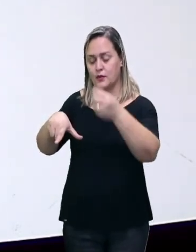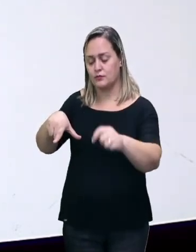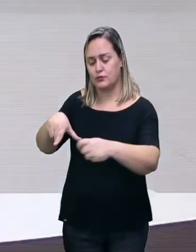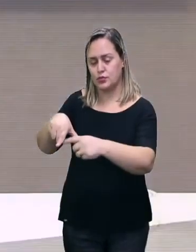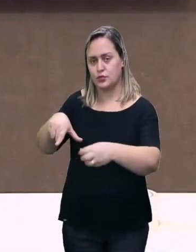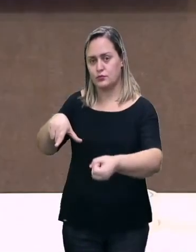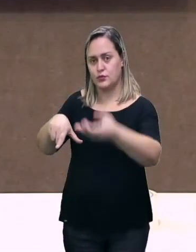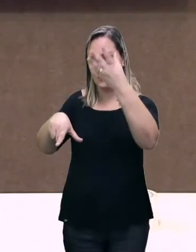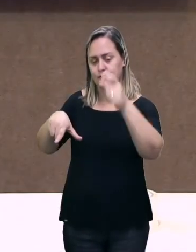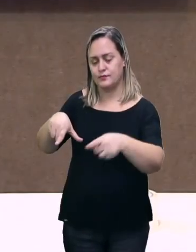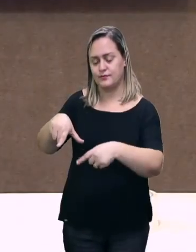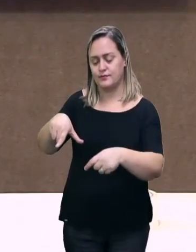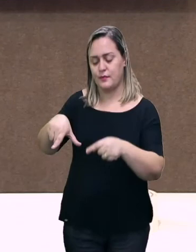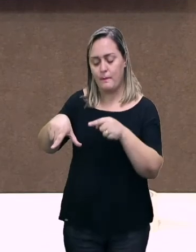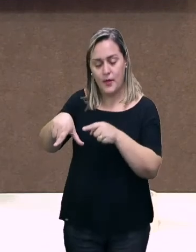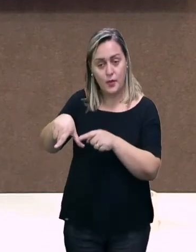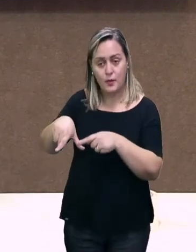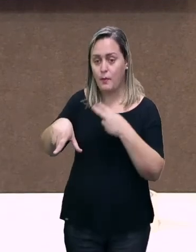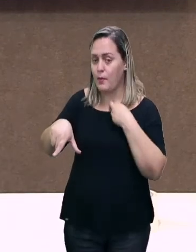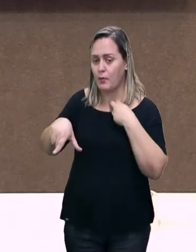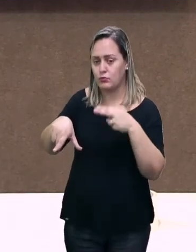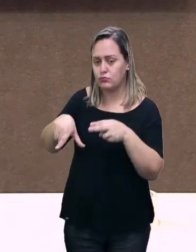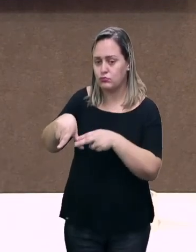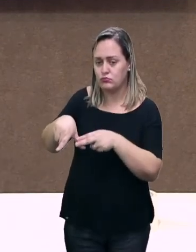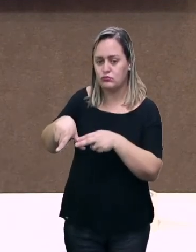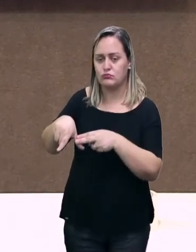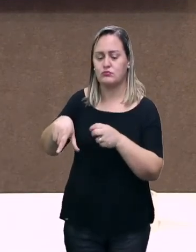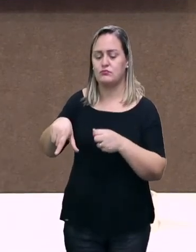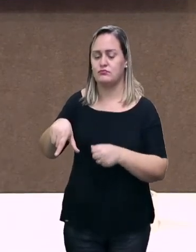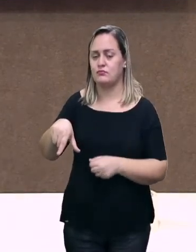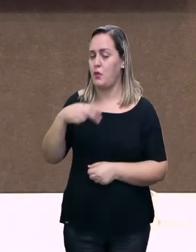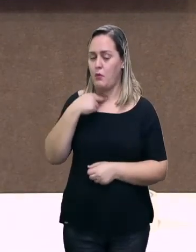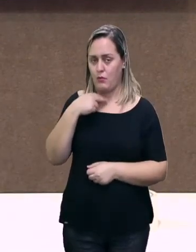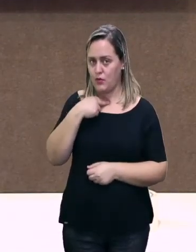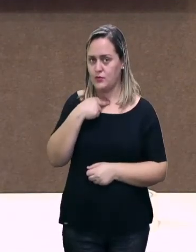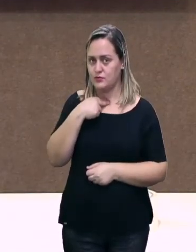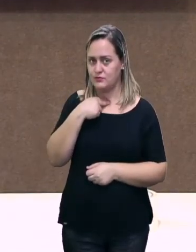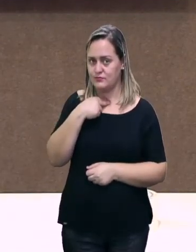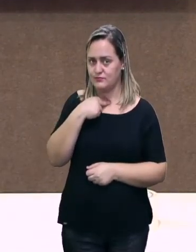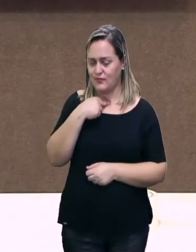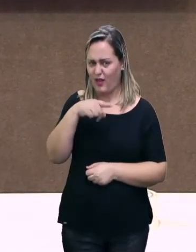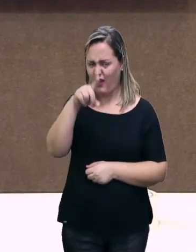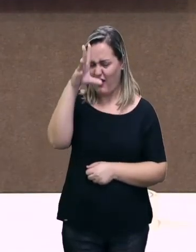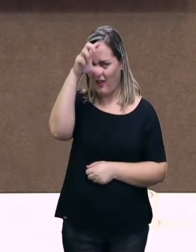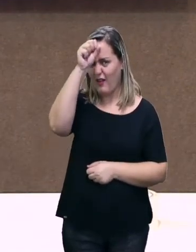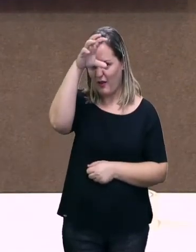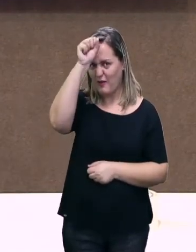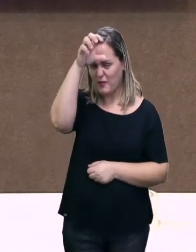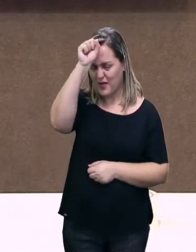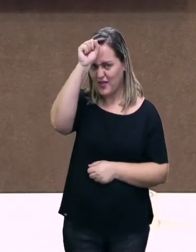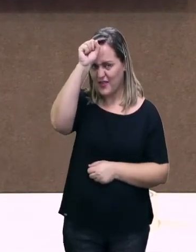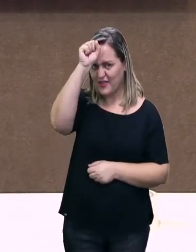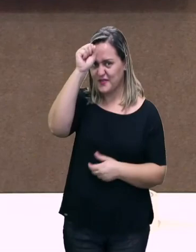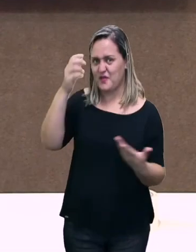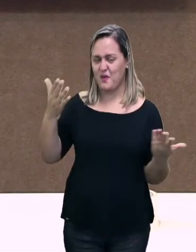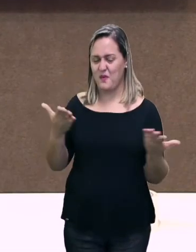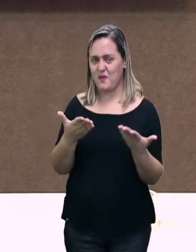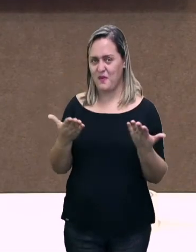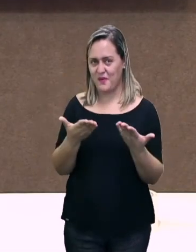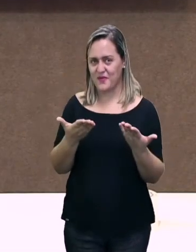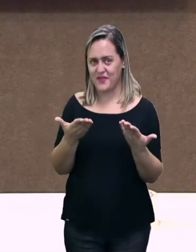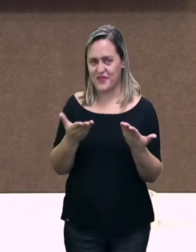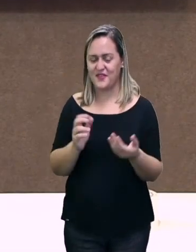deixar a pedra lançada cair. Então, gente. Esse foi o nosso jogo de belisca. Que chama também